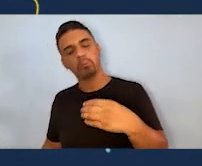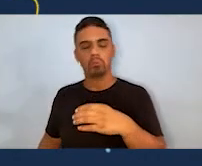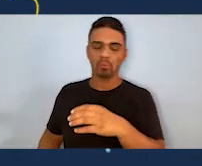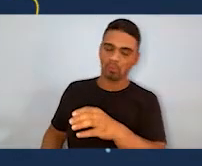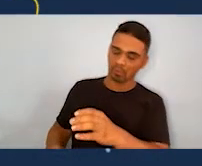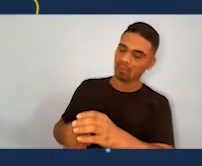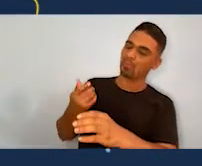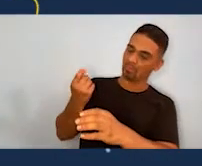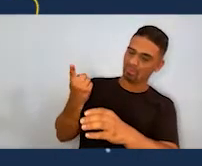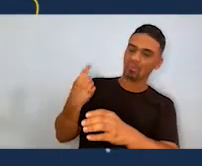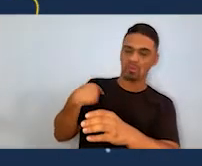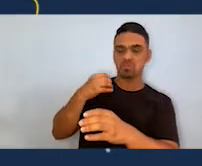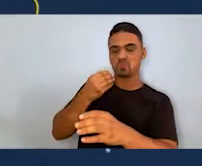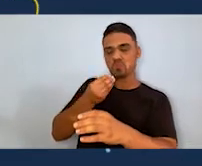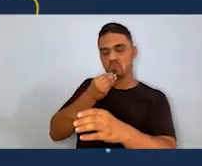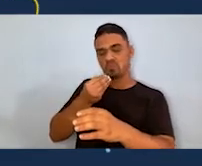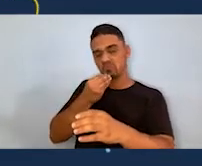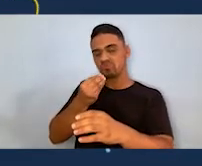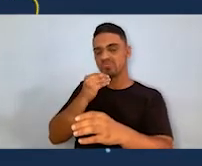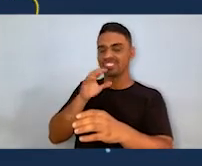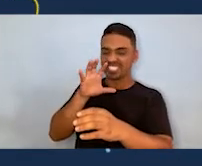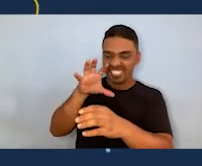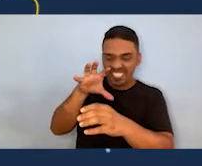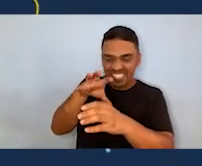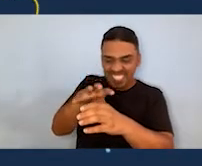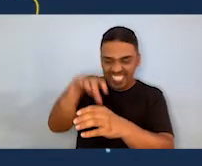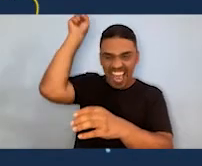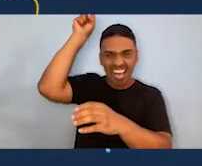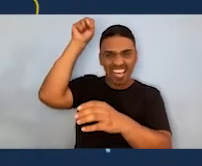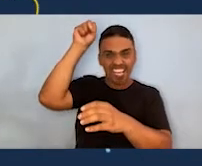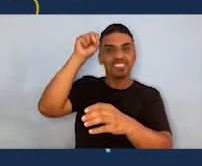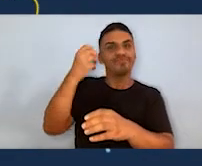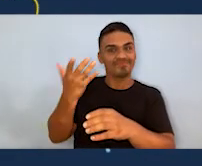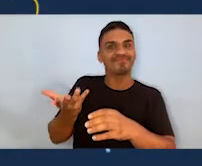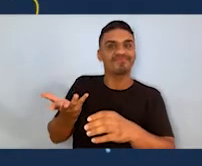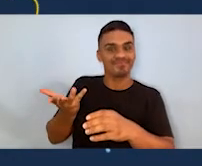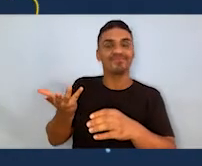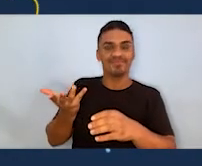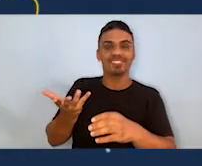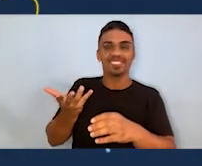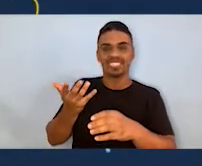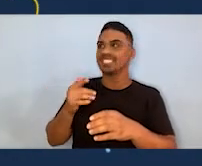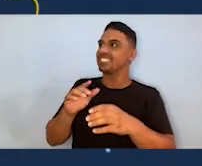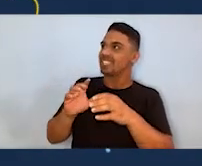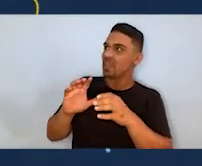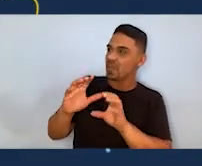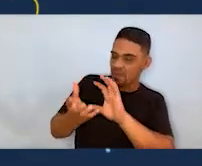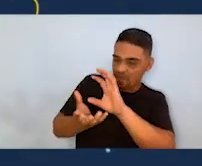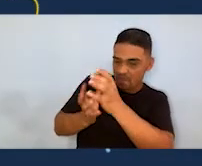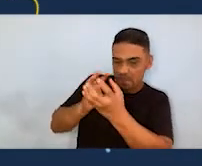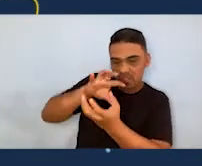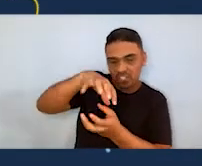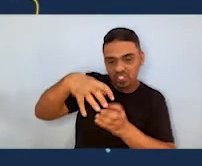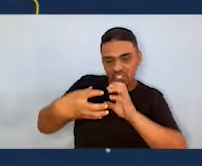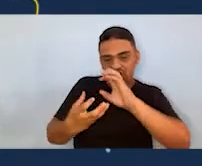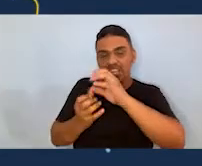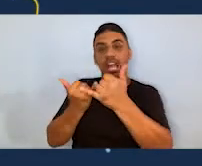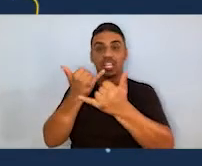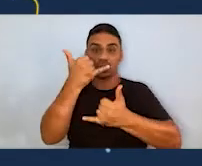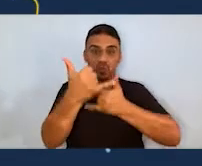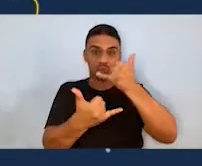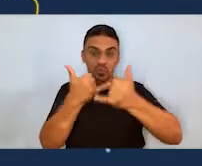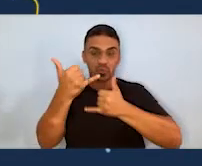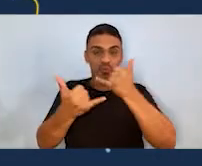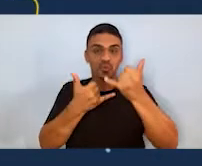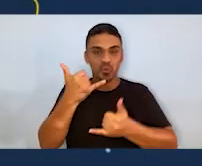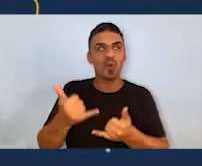e podia pegar, né, tipo, pegar com a mãozinha assim e manipular ela num jogo, por exemplo. Você já